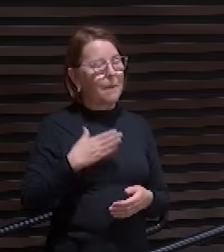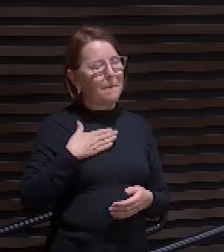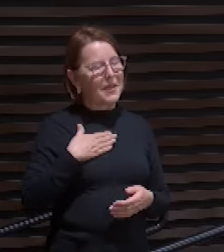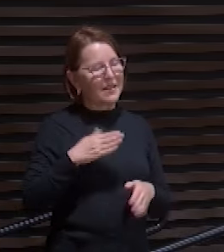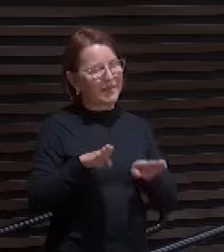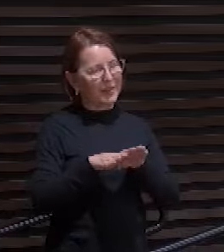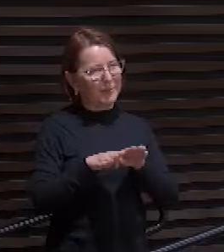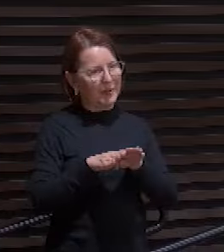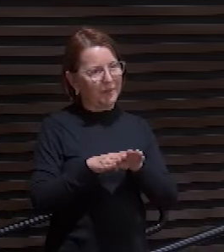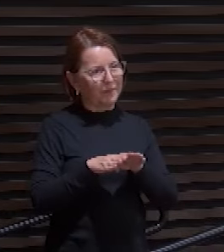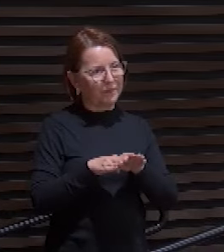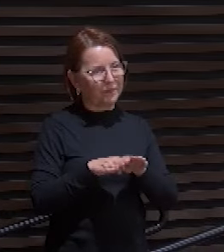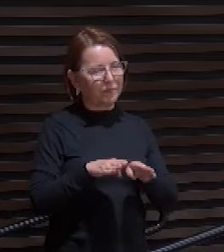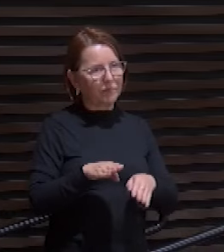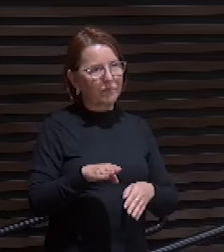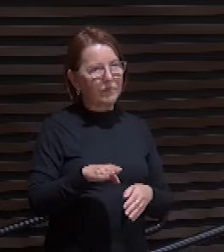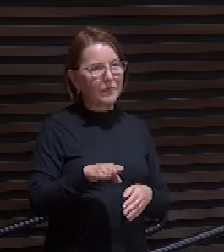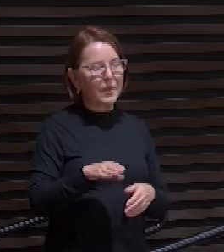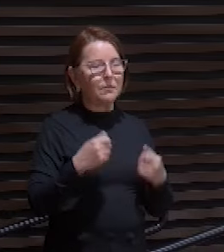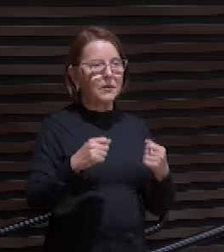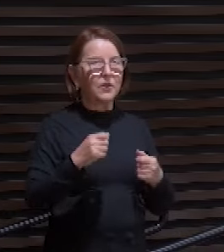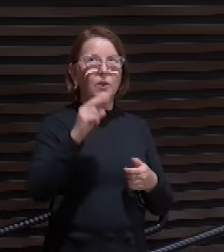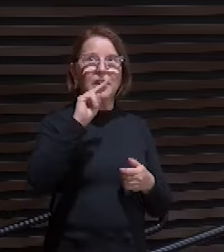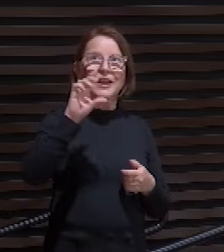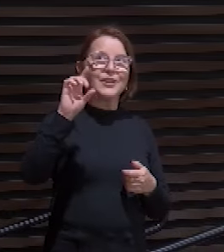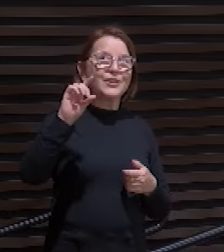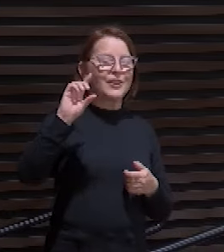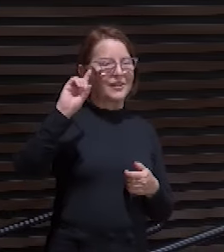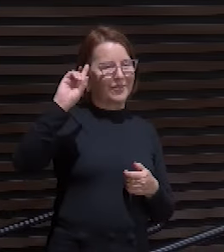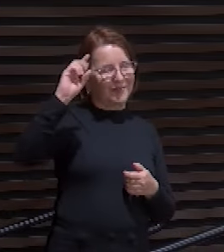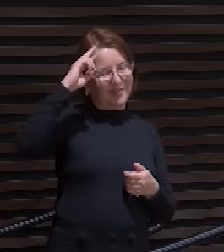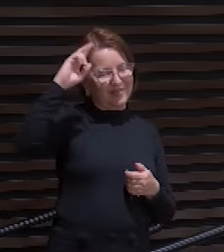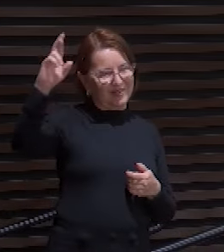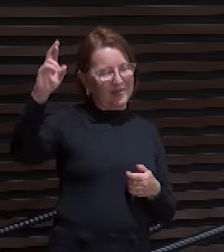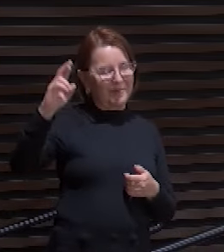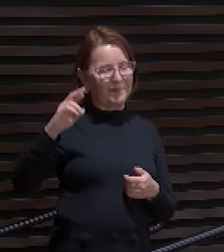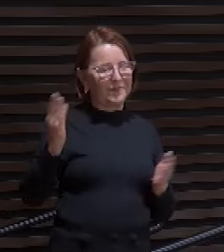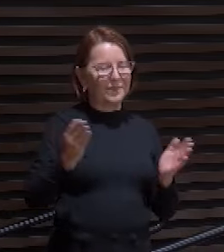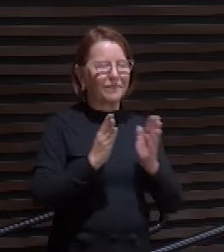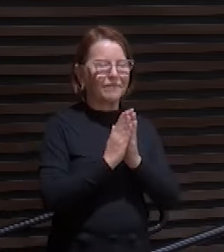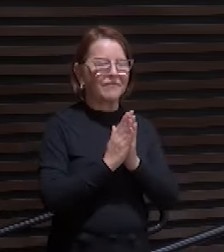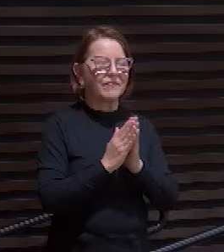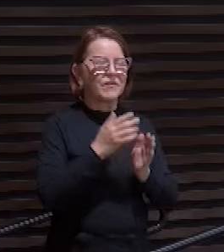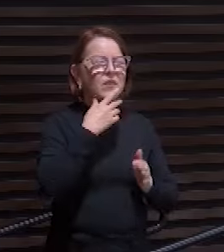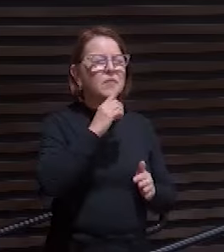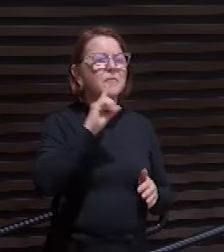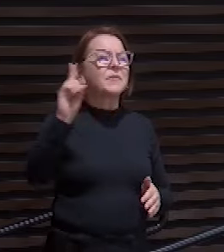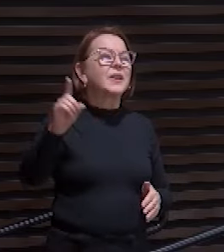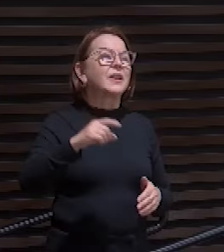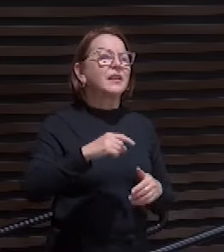para que nós possamos olhar somente para Ele. Vamos orar? Pai, nessa noite nós